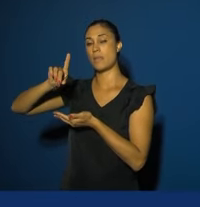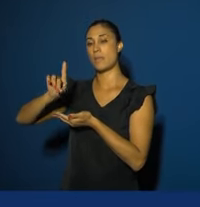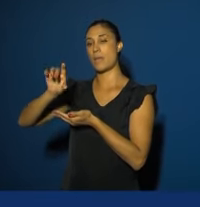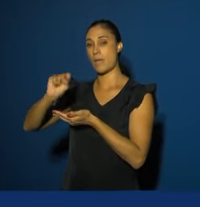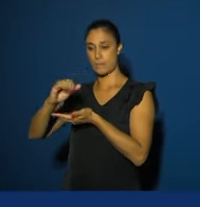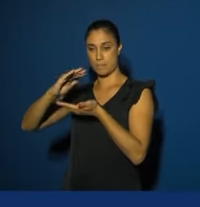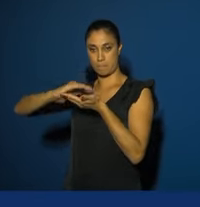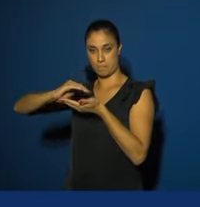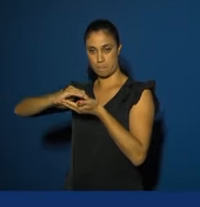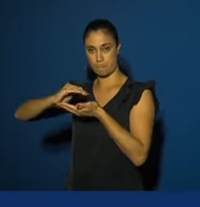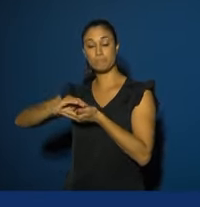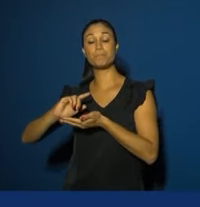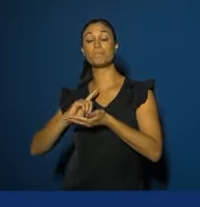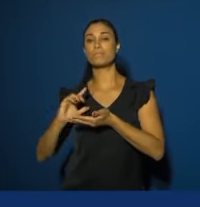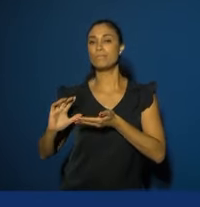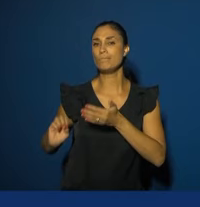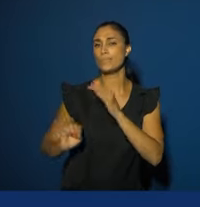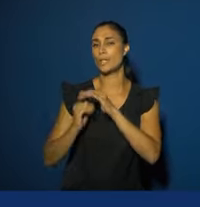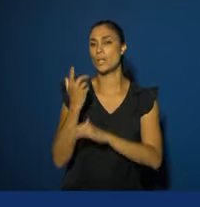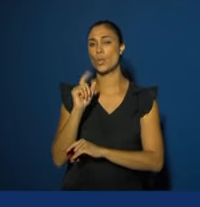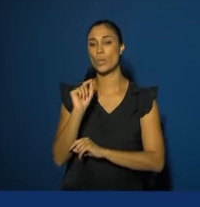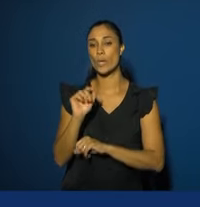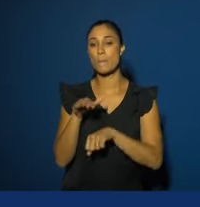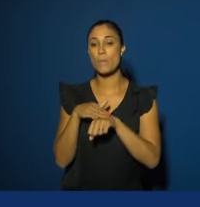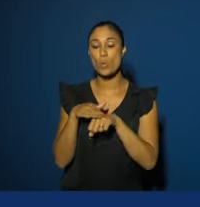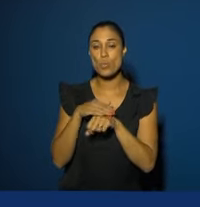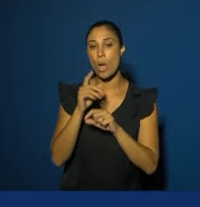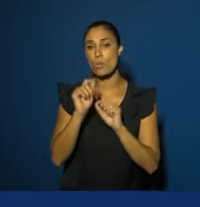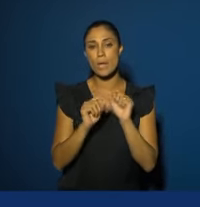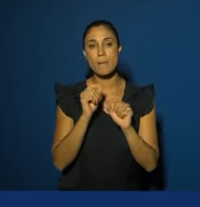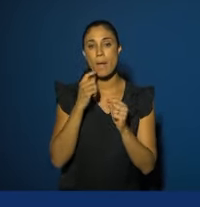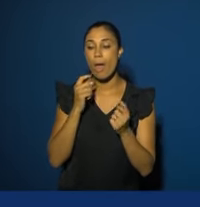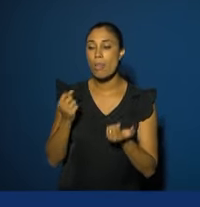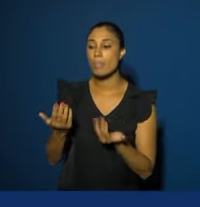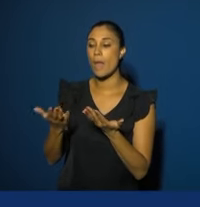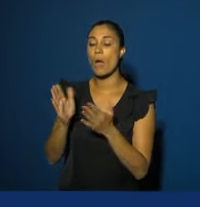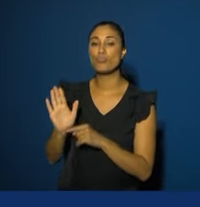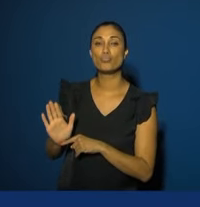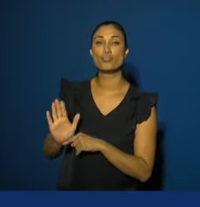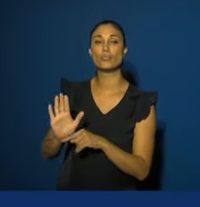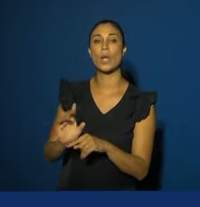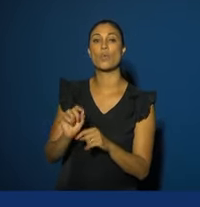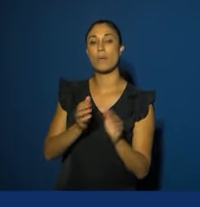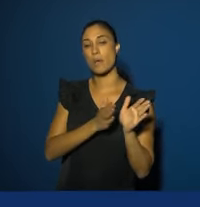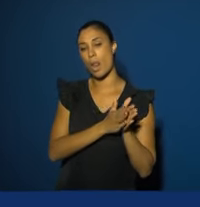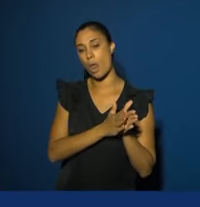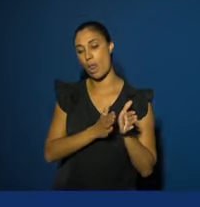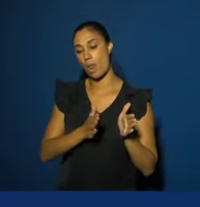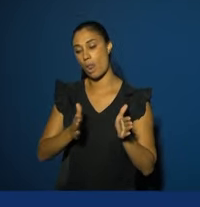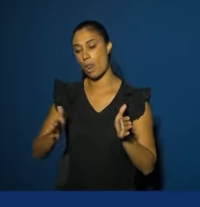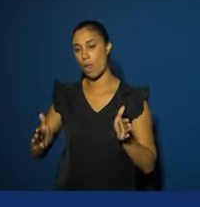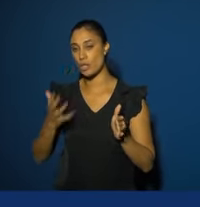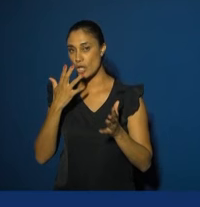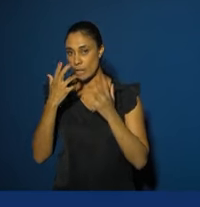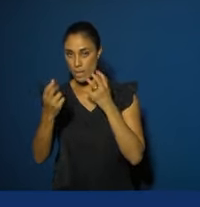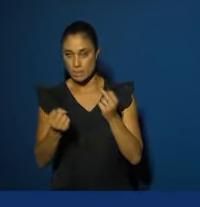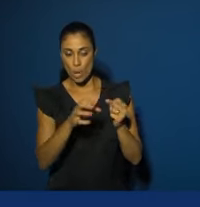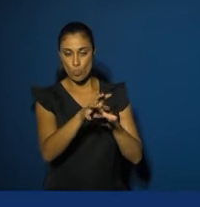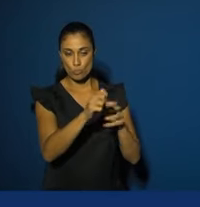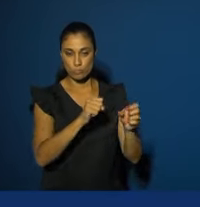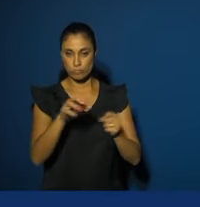regime eh de conversa na busca por escala Para viabilizar uma jornada de atração de